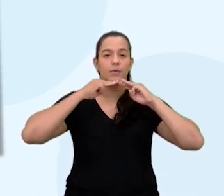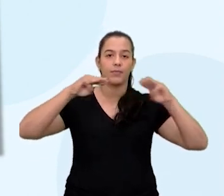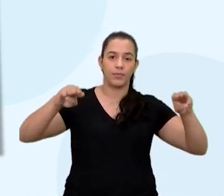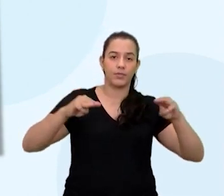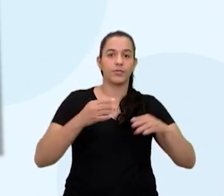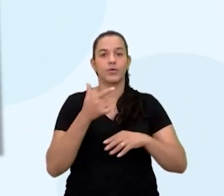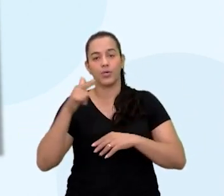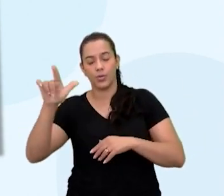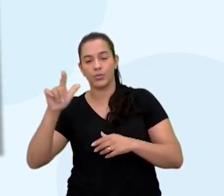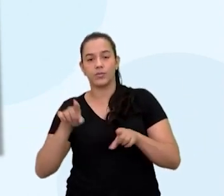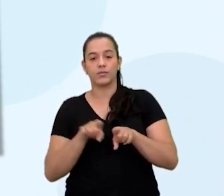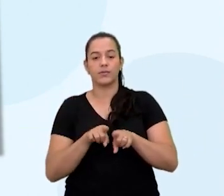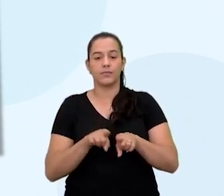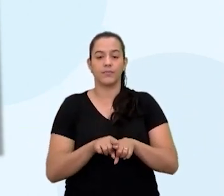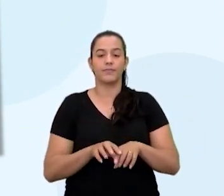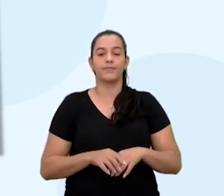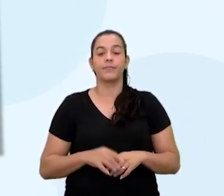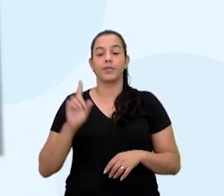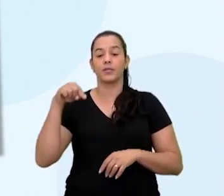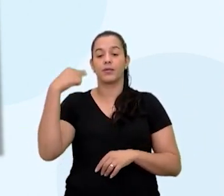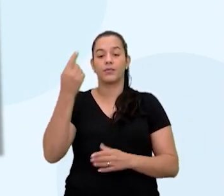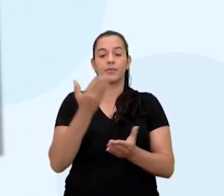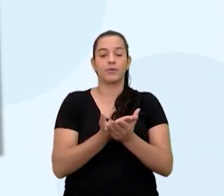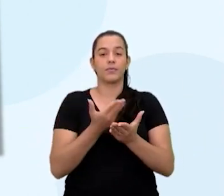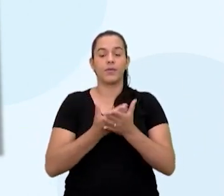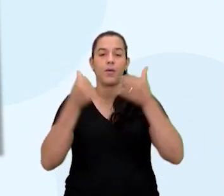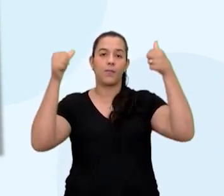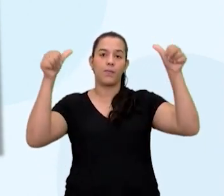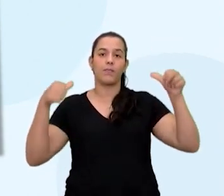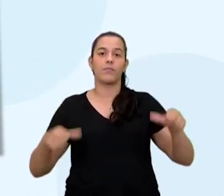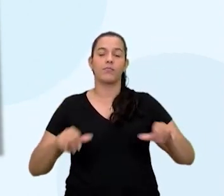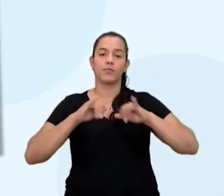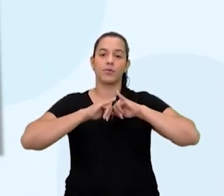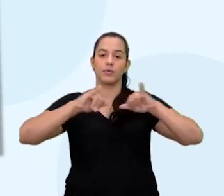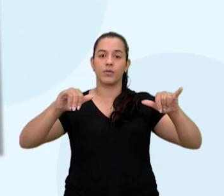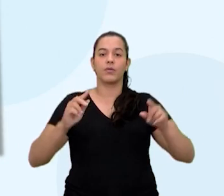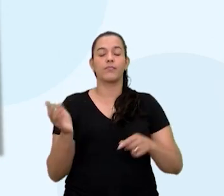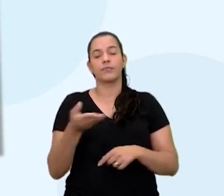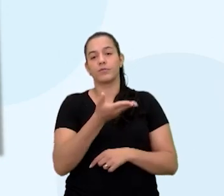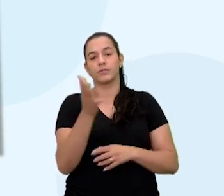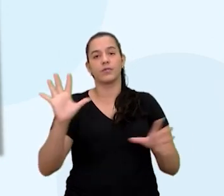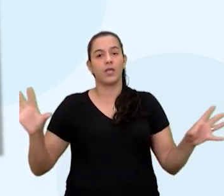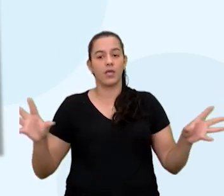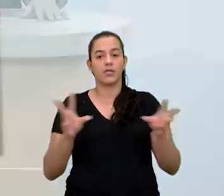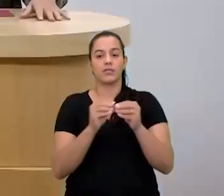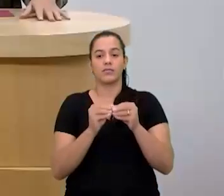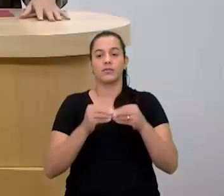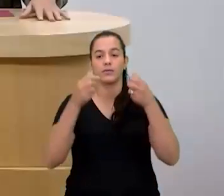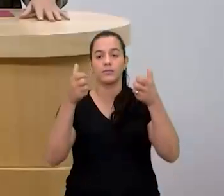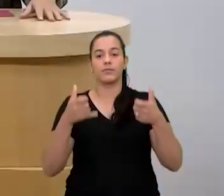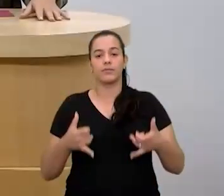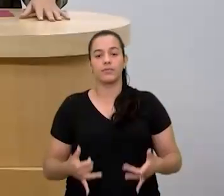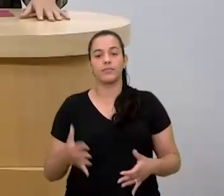alternativa. Exatamente. O que vem por aí na próxima aula, o mural da notícia. Ou seja, a gente vai começar a sumarizar, indo para o final desta